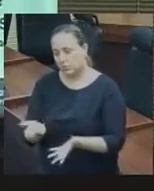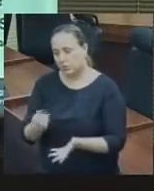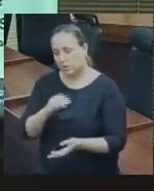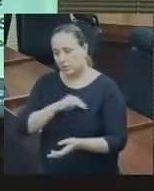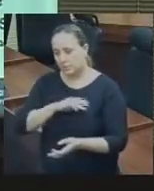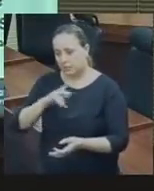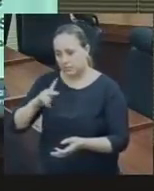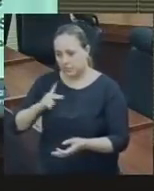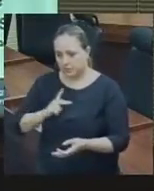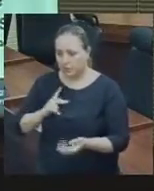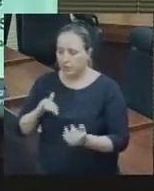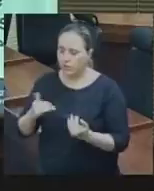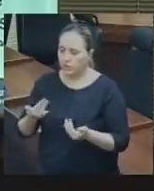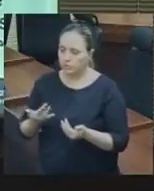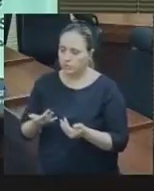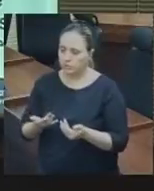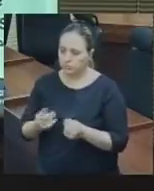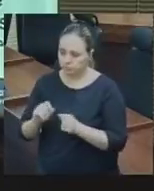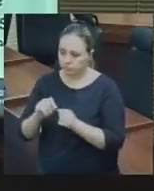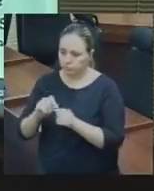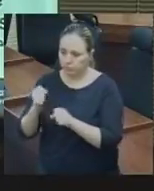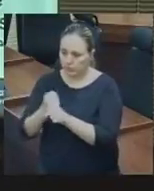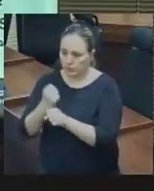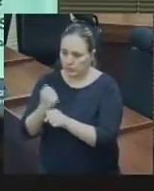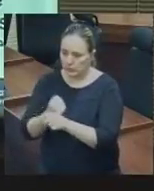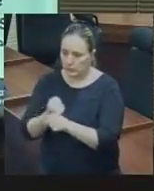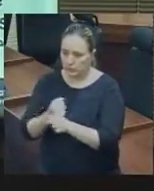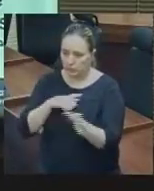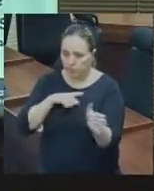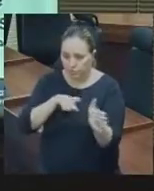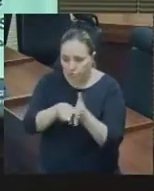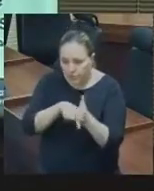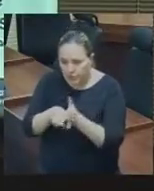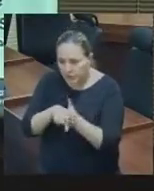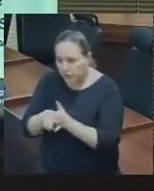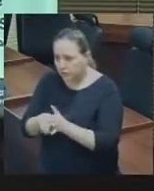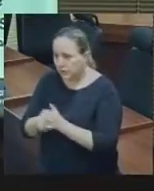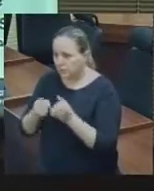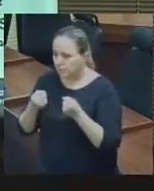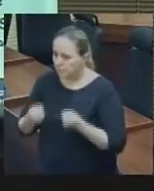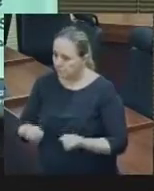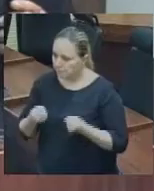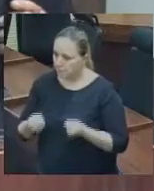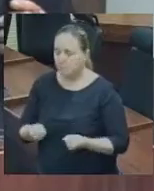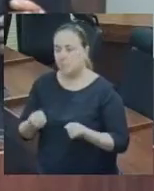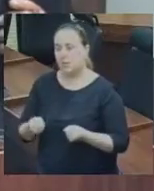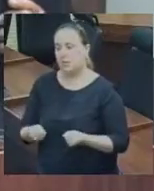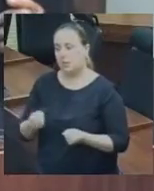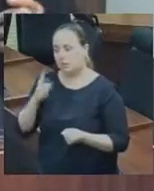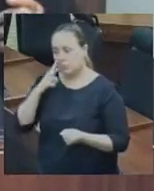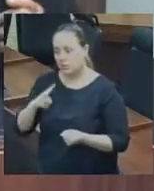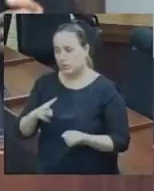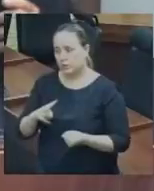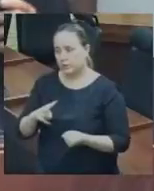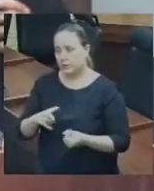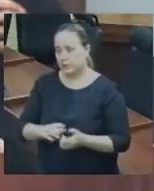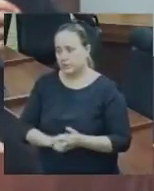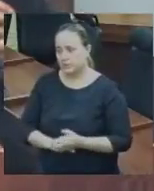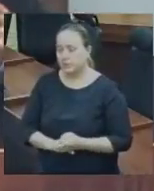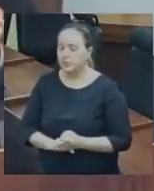conselho nacional do ministério público fazendo a fiscalização é bastante pesada em cima disso e